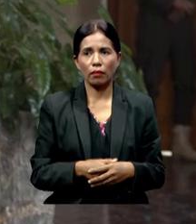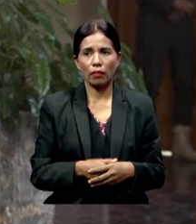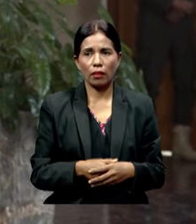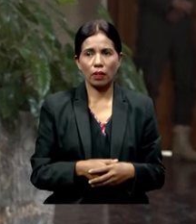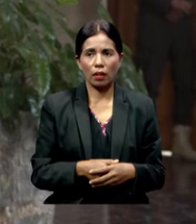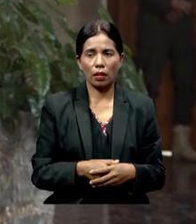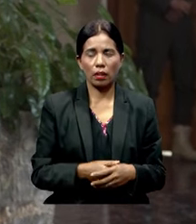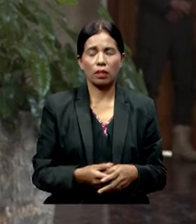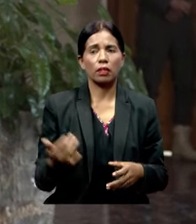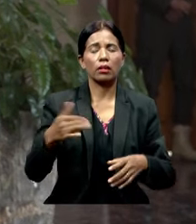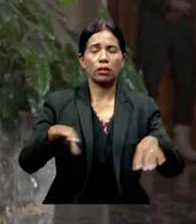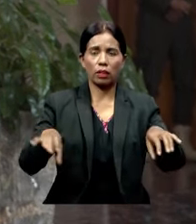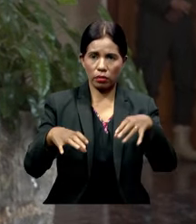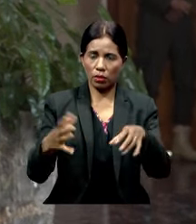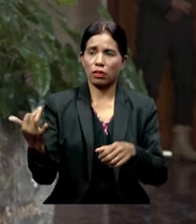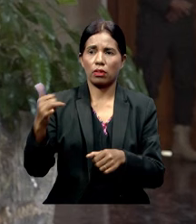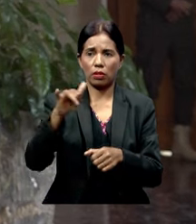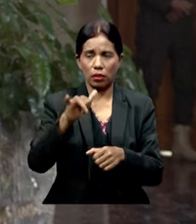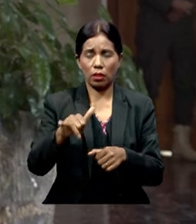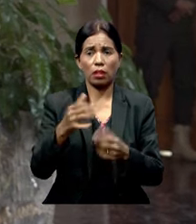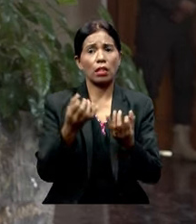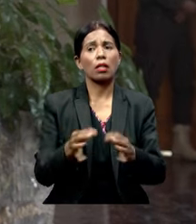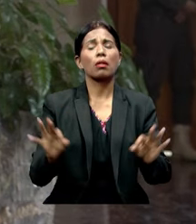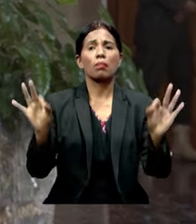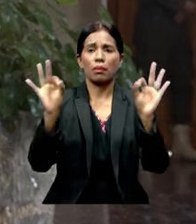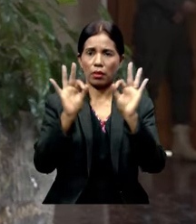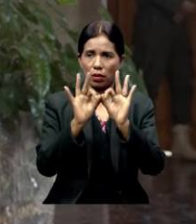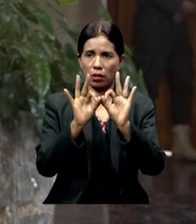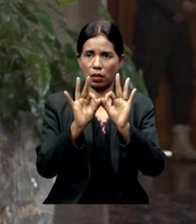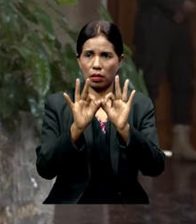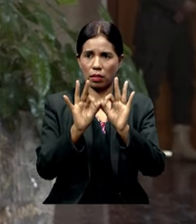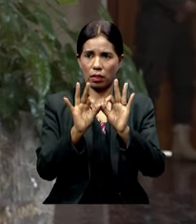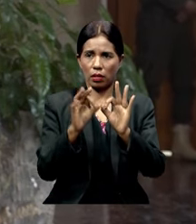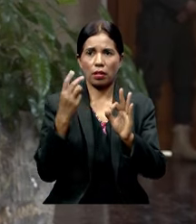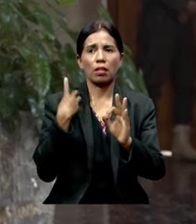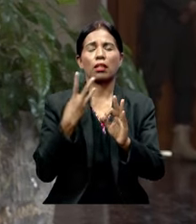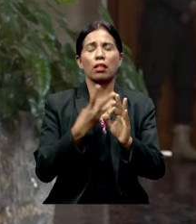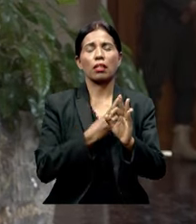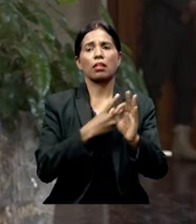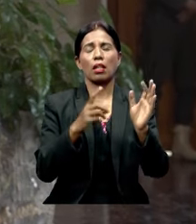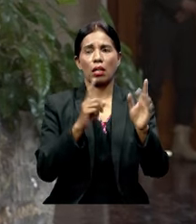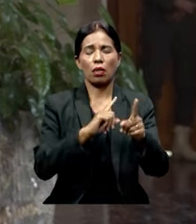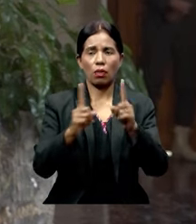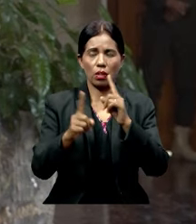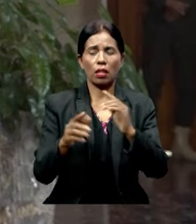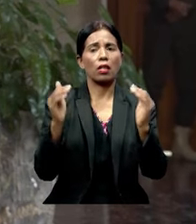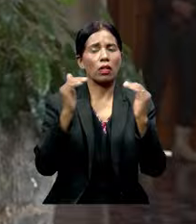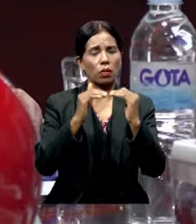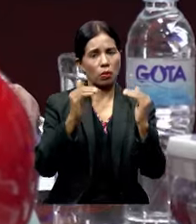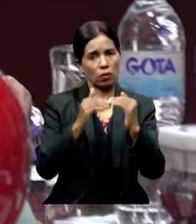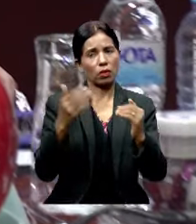assunto sira nebe importante, deve o entrata e a reunião